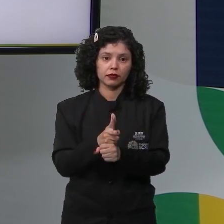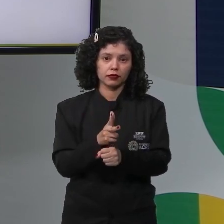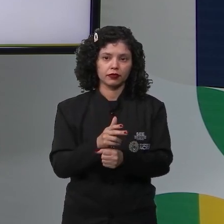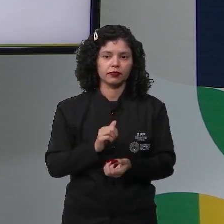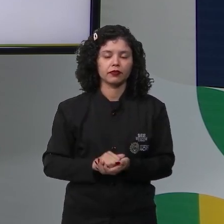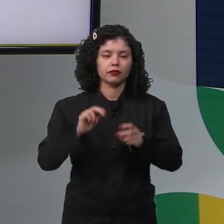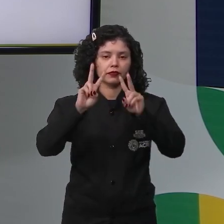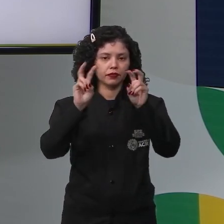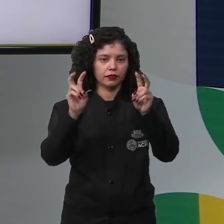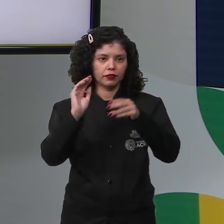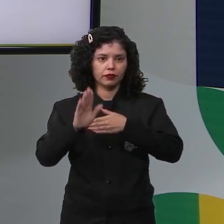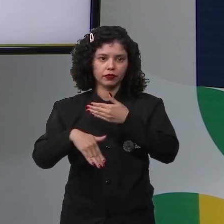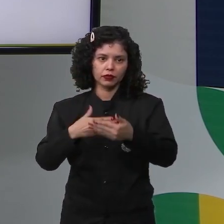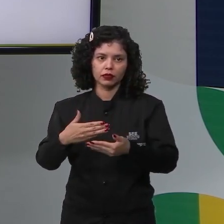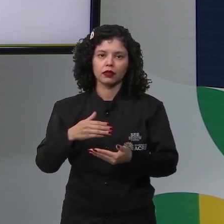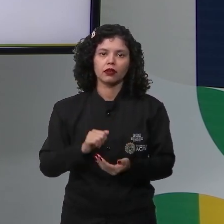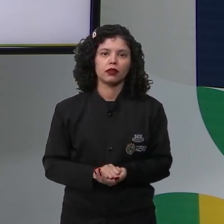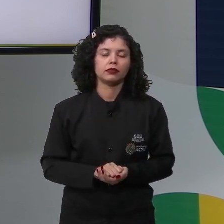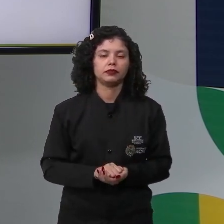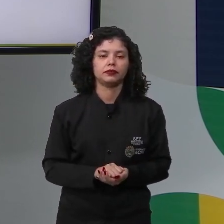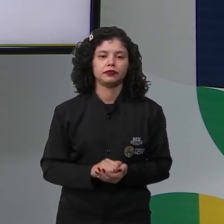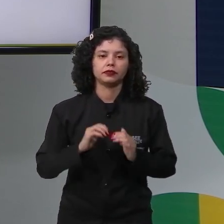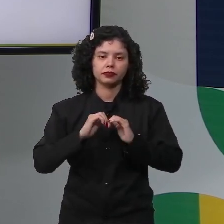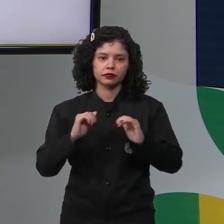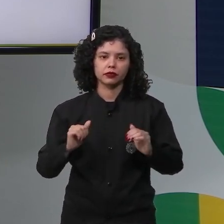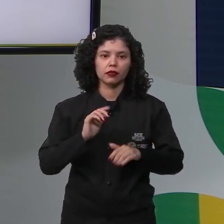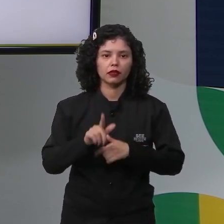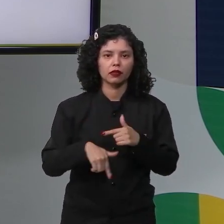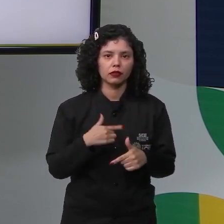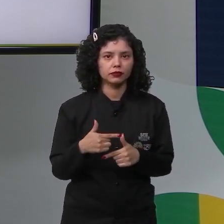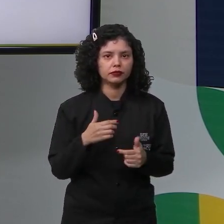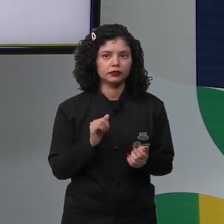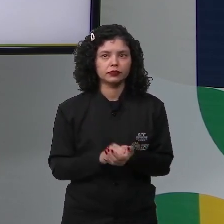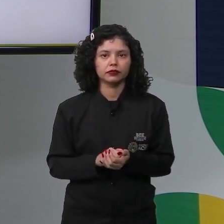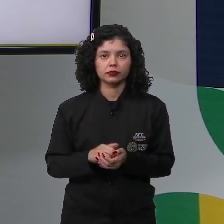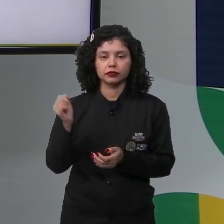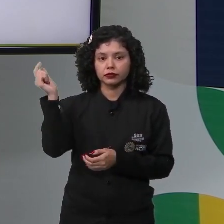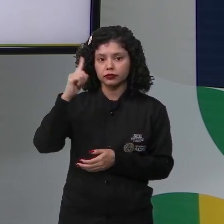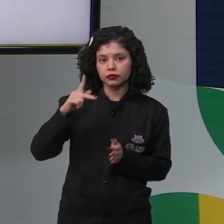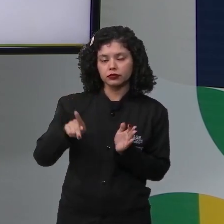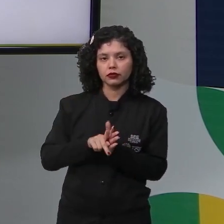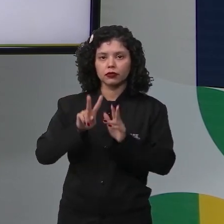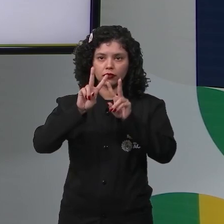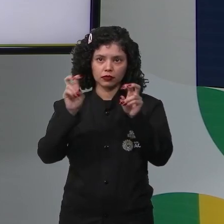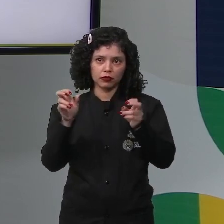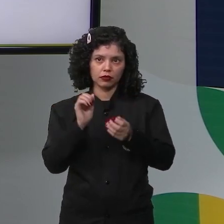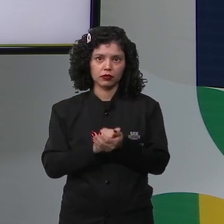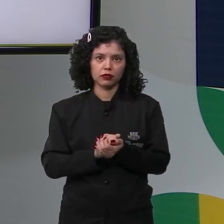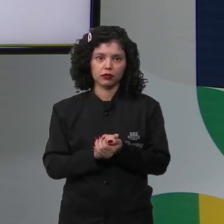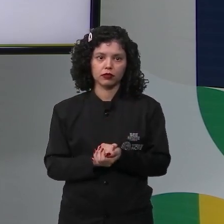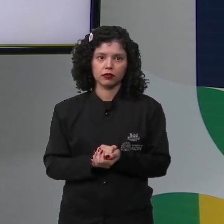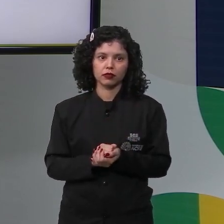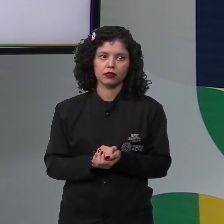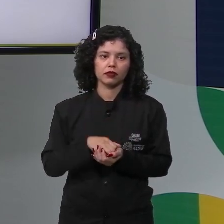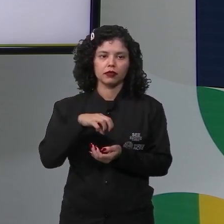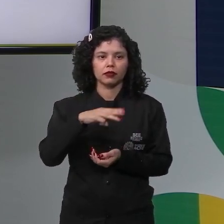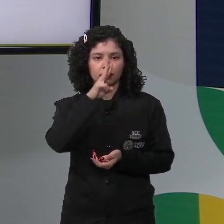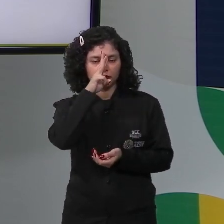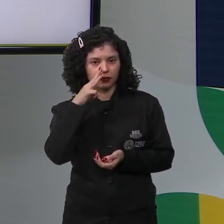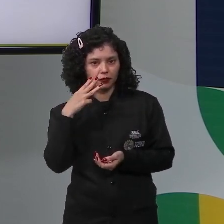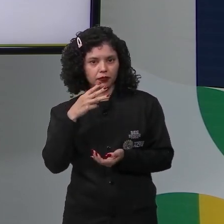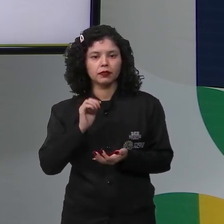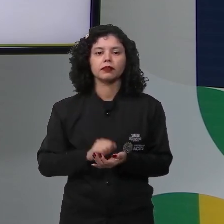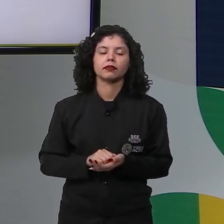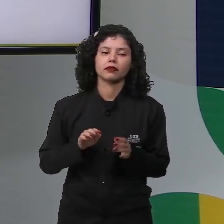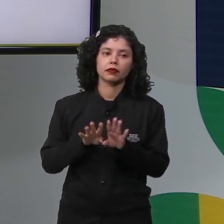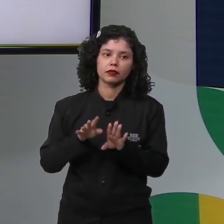a respeito do processo de divisão do trabalho à luz das teorias durkheimiana e marxista. E